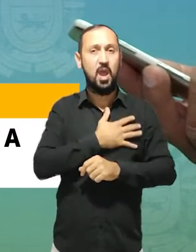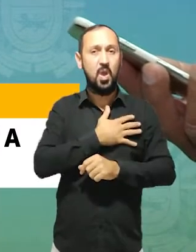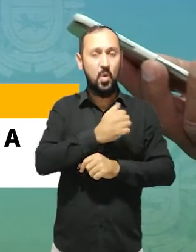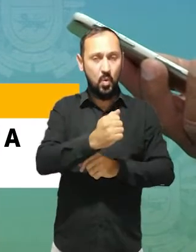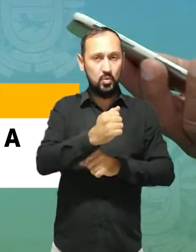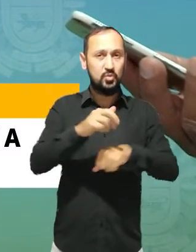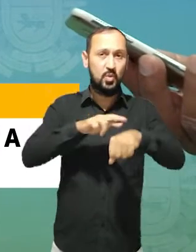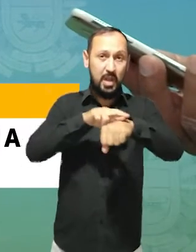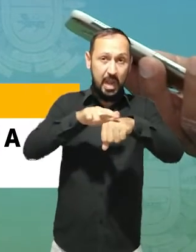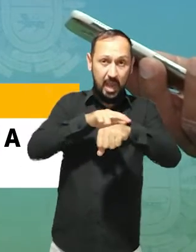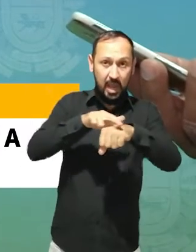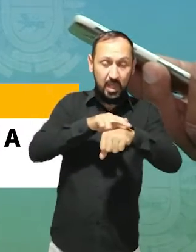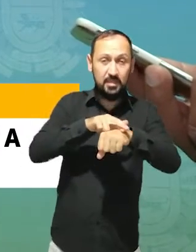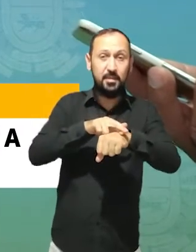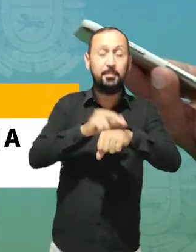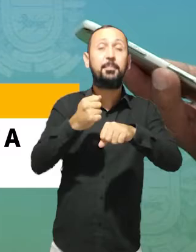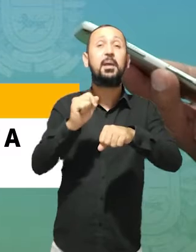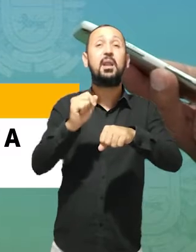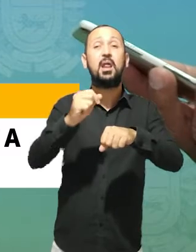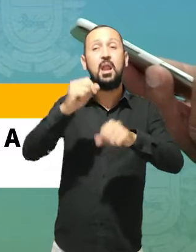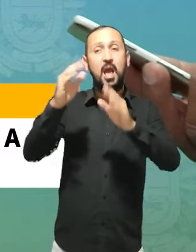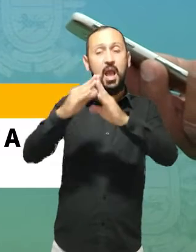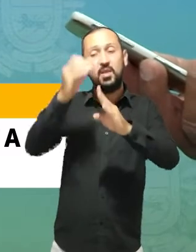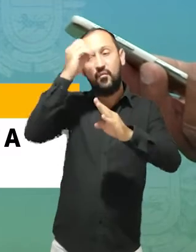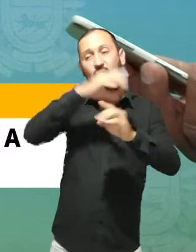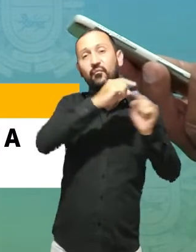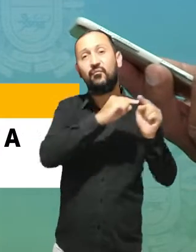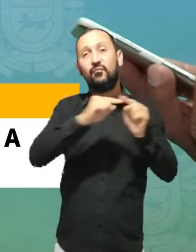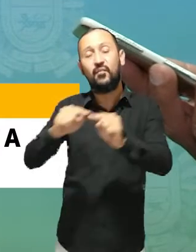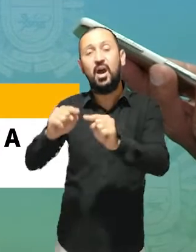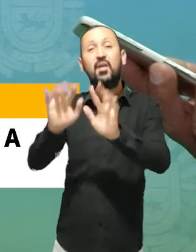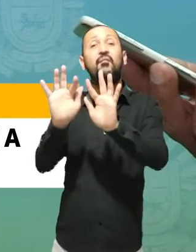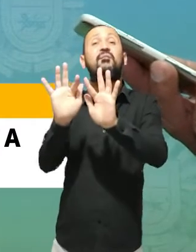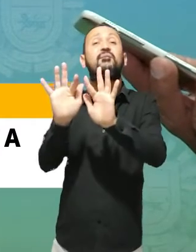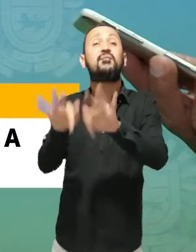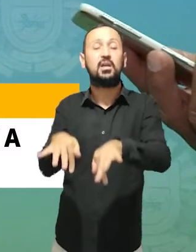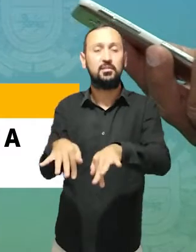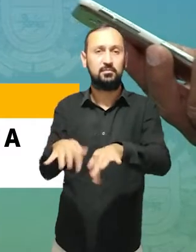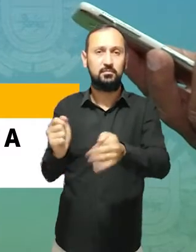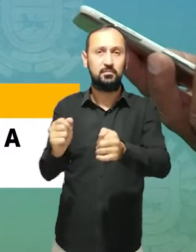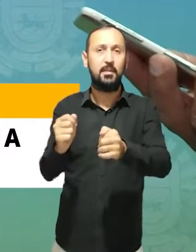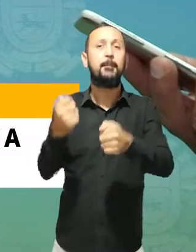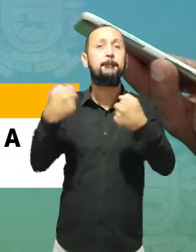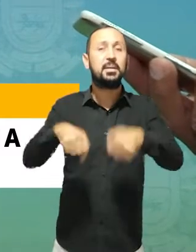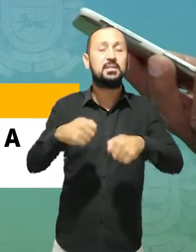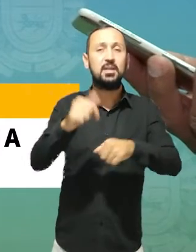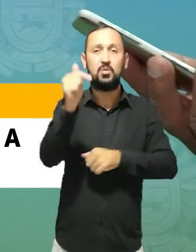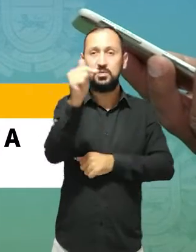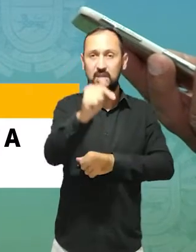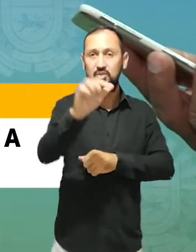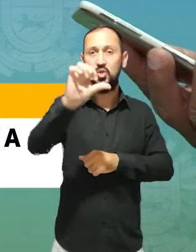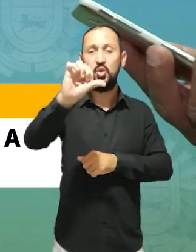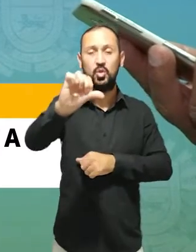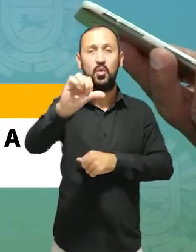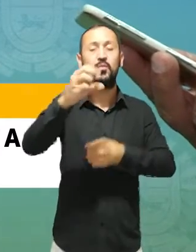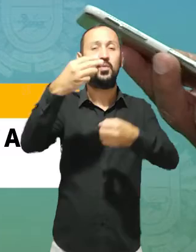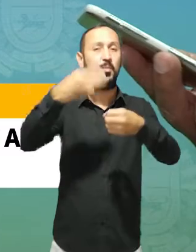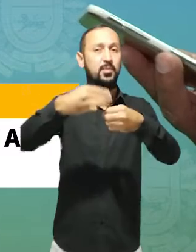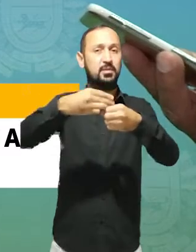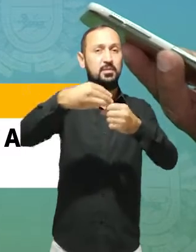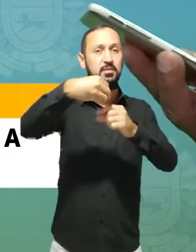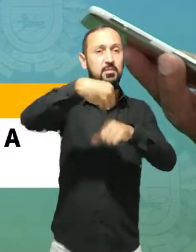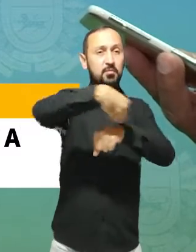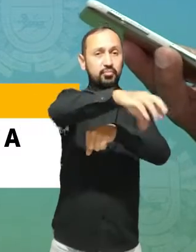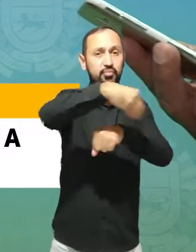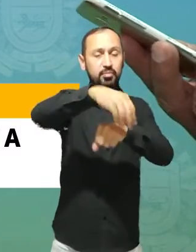pedimos é que a campanha agosto lilás que a mensagem pelo fim da violência doméstica e familiar contra mulheres e meninas chegue aos